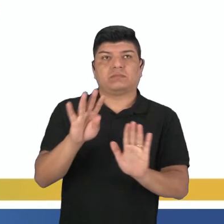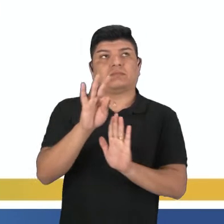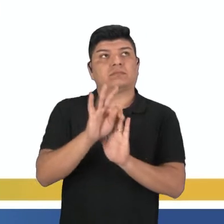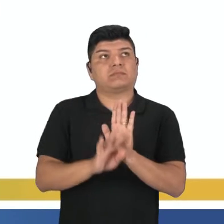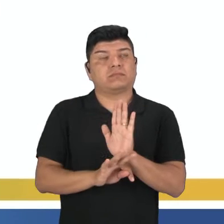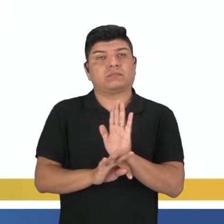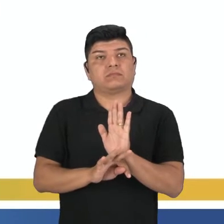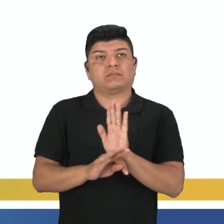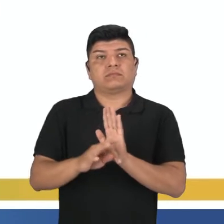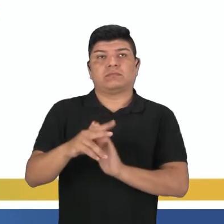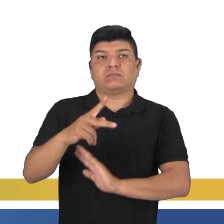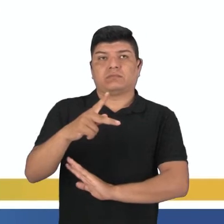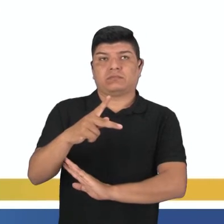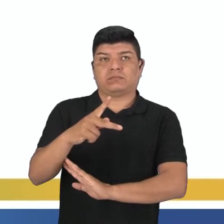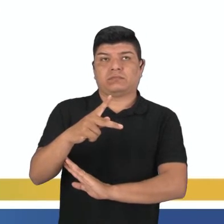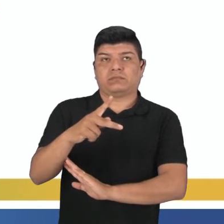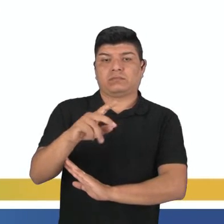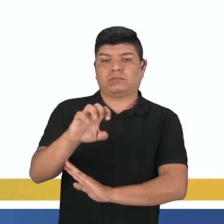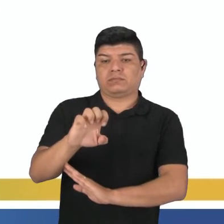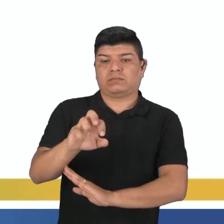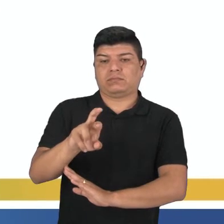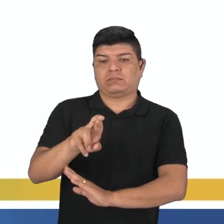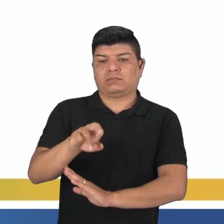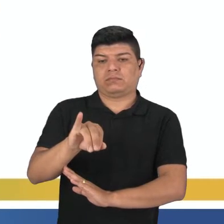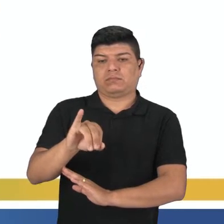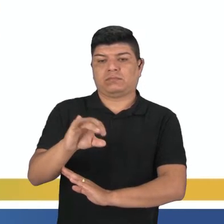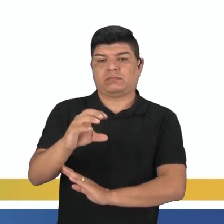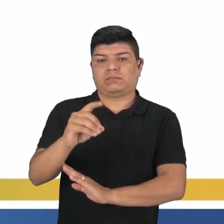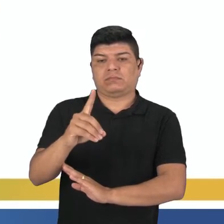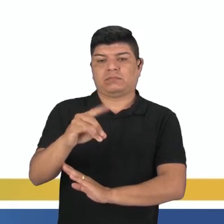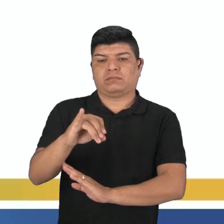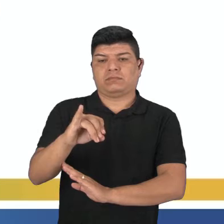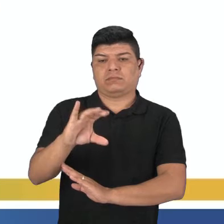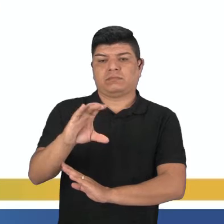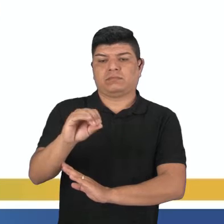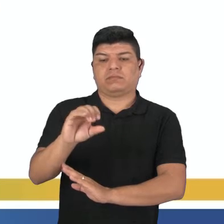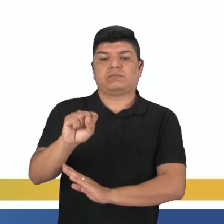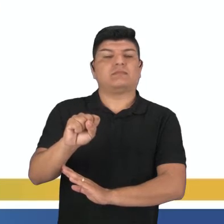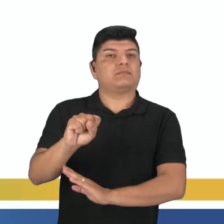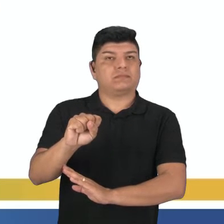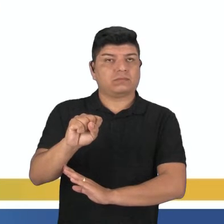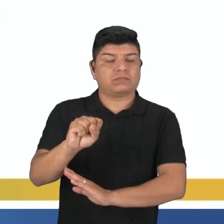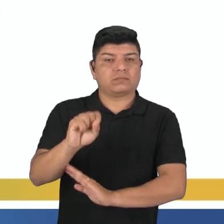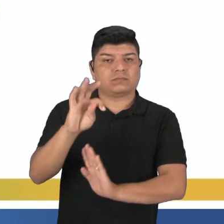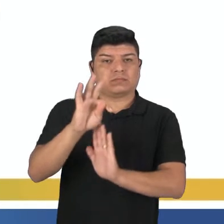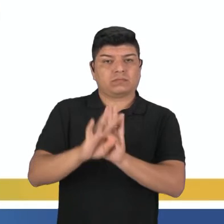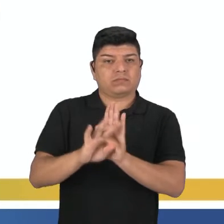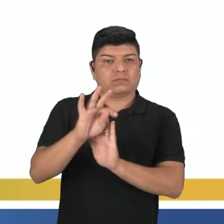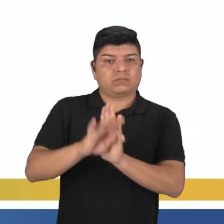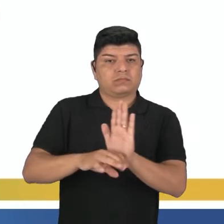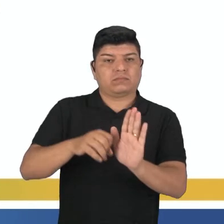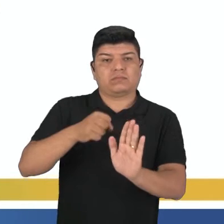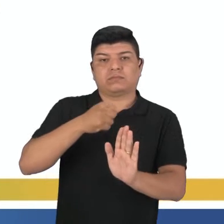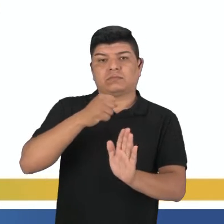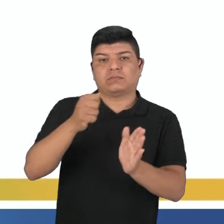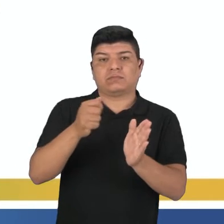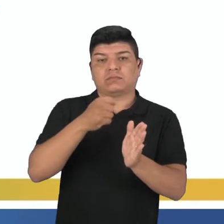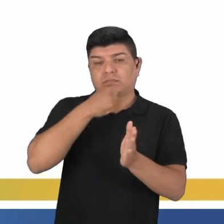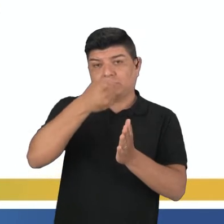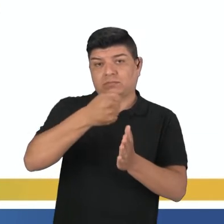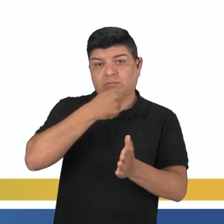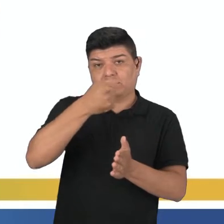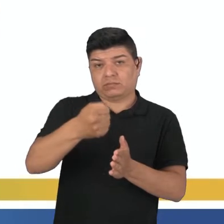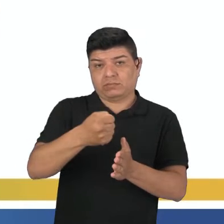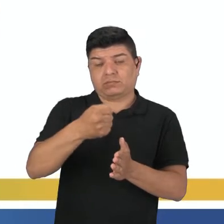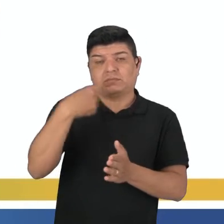textos periódicos, o que é que são texto periódico? São os textos jornalísticos, tá, galerinha? Periodismo quer dizer